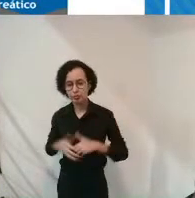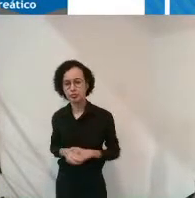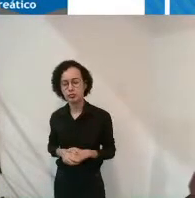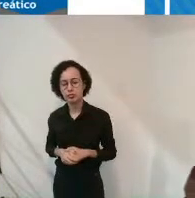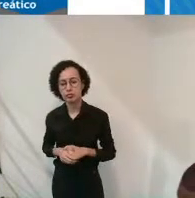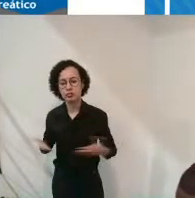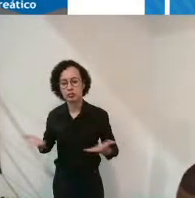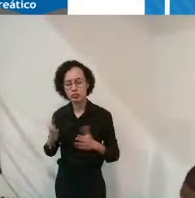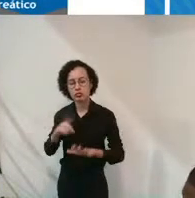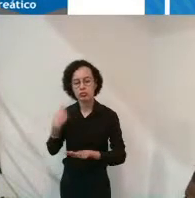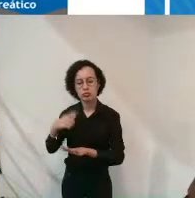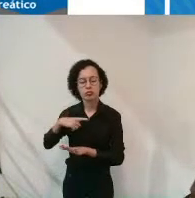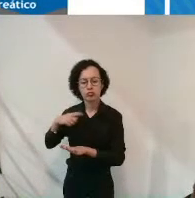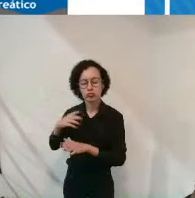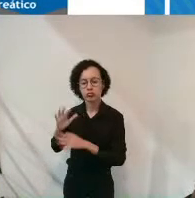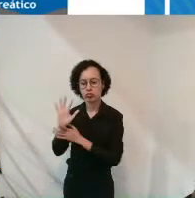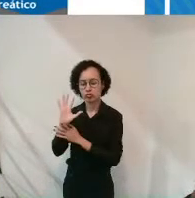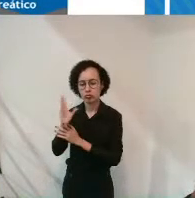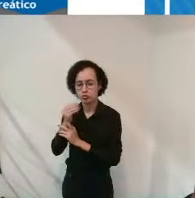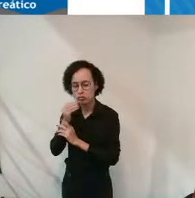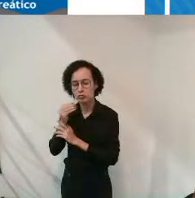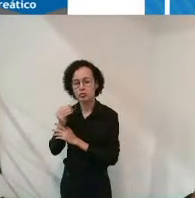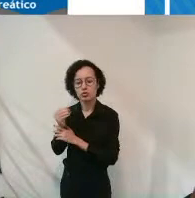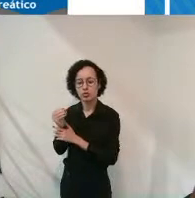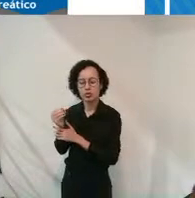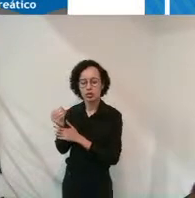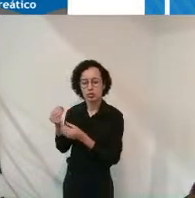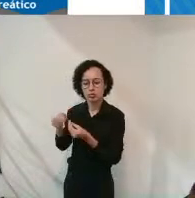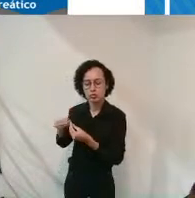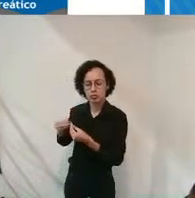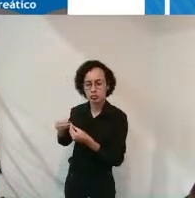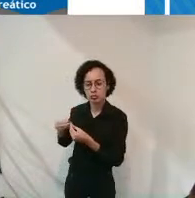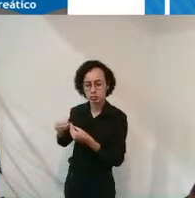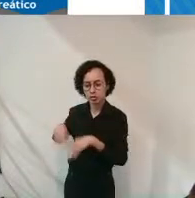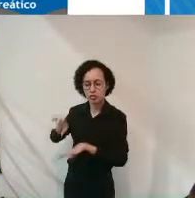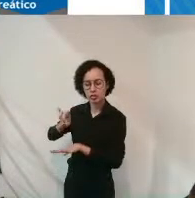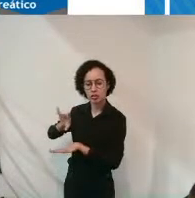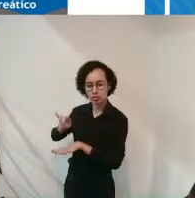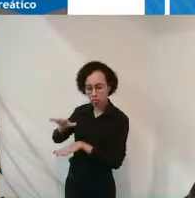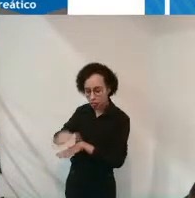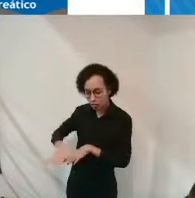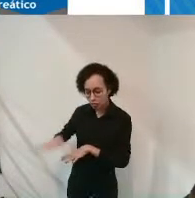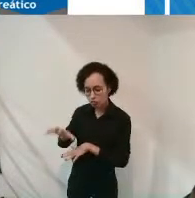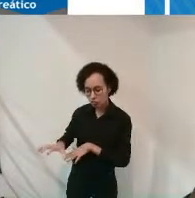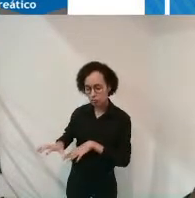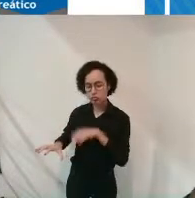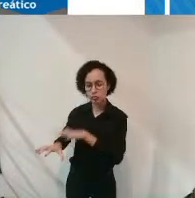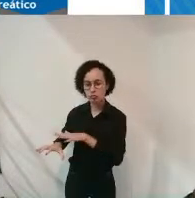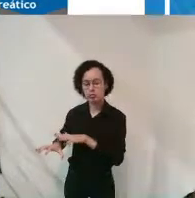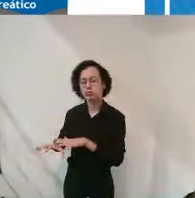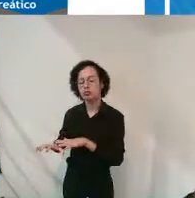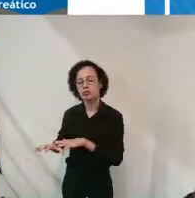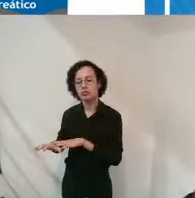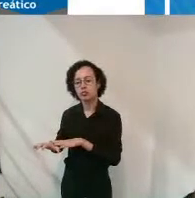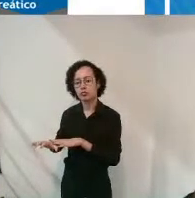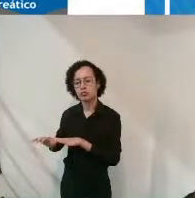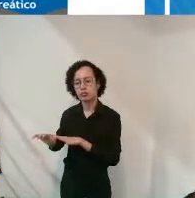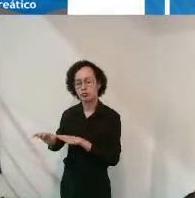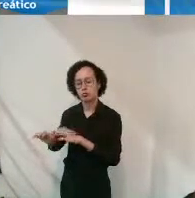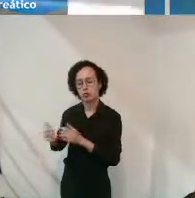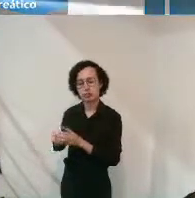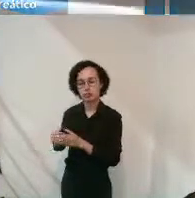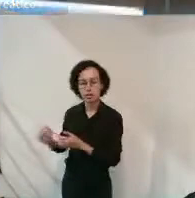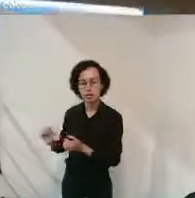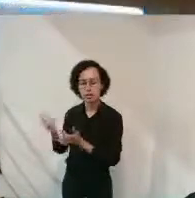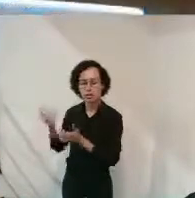Que hoje nós já temos até conhecimento que não causa problemas ambientais somente naquele local, né? Com a emissão de gases de efeito